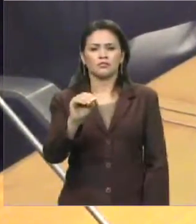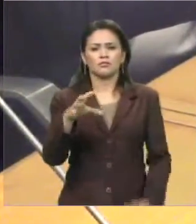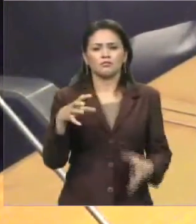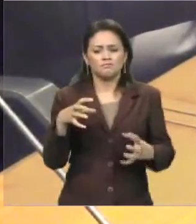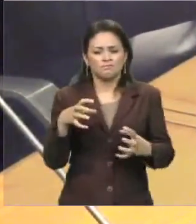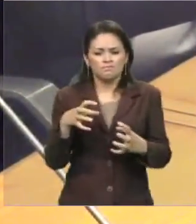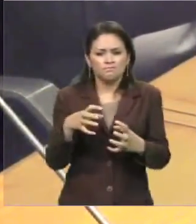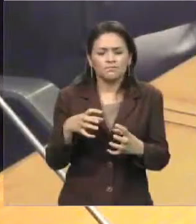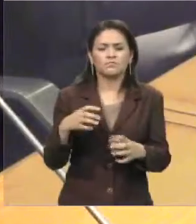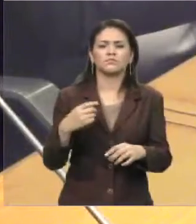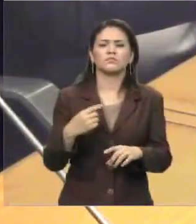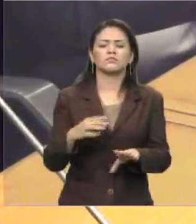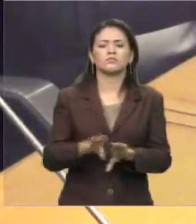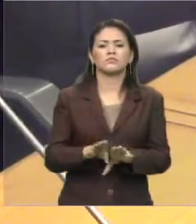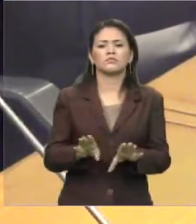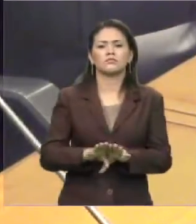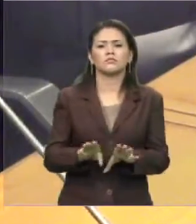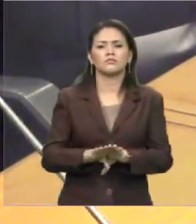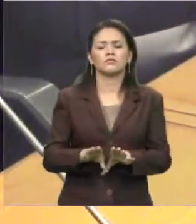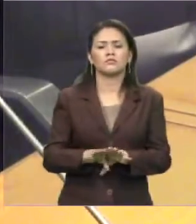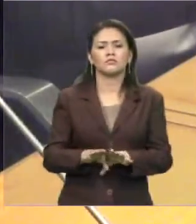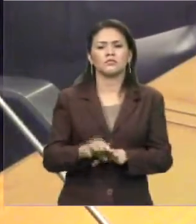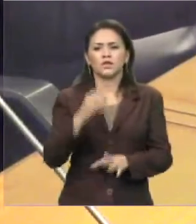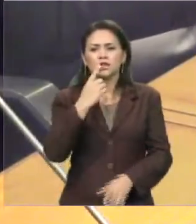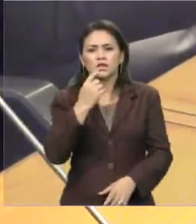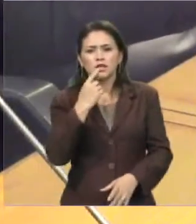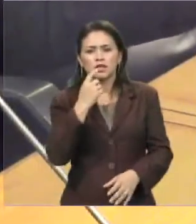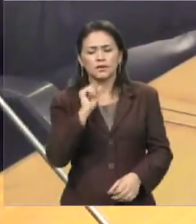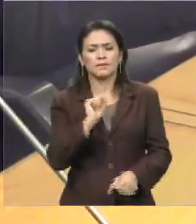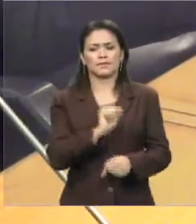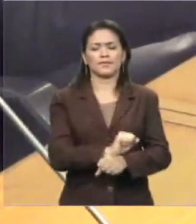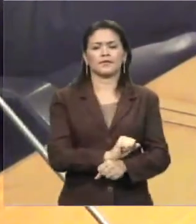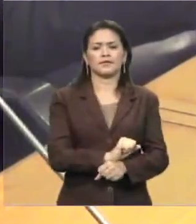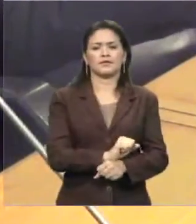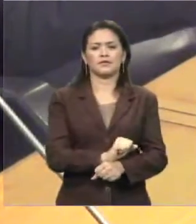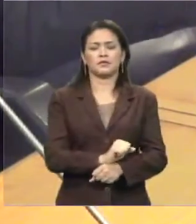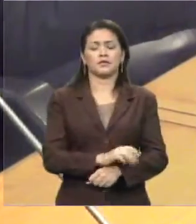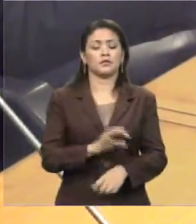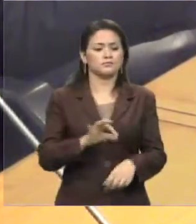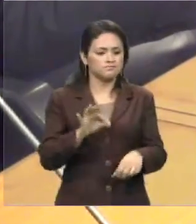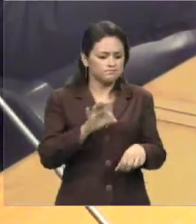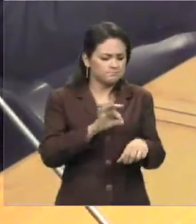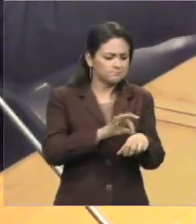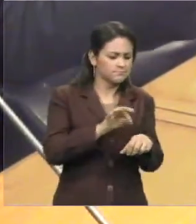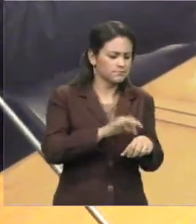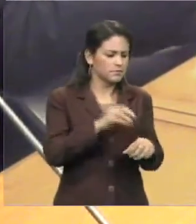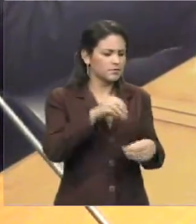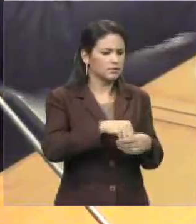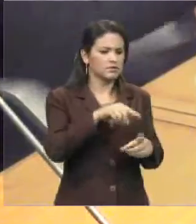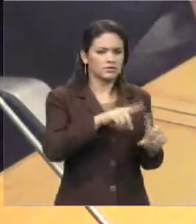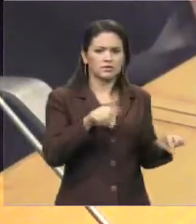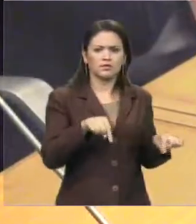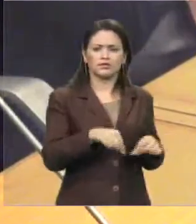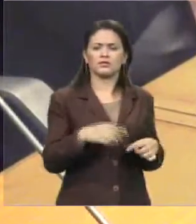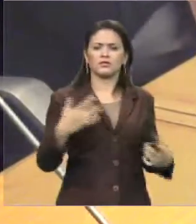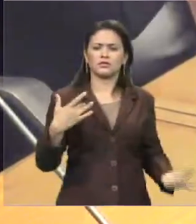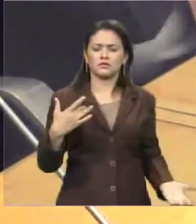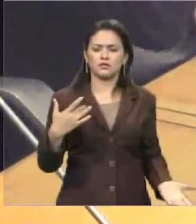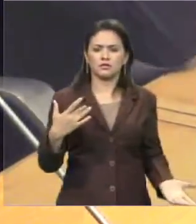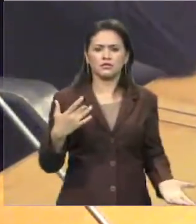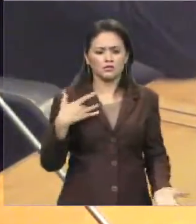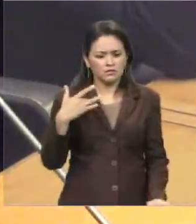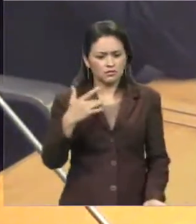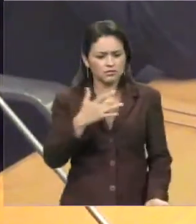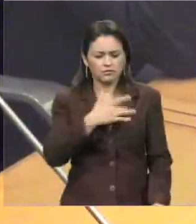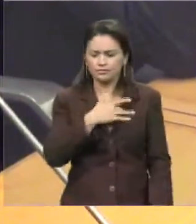reesterilizado, moscas dentro do centro cirúrgico. Eu acho que isto é extremamente grave para uma saúde que já